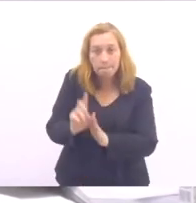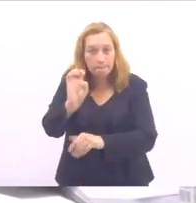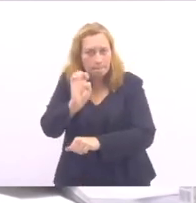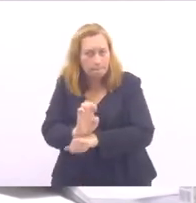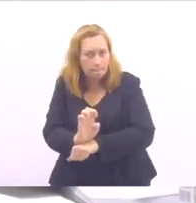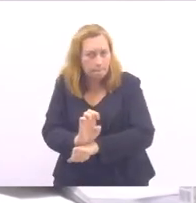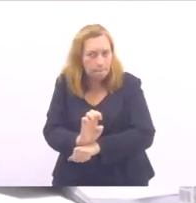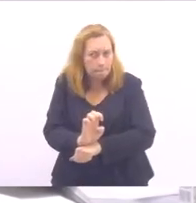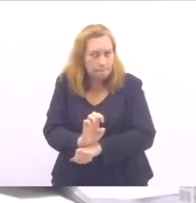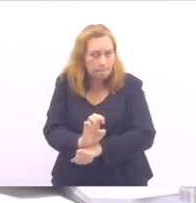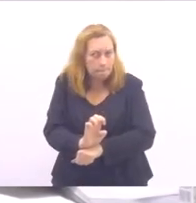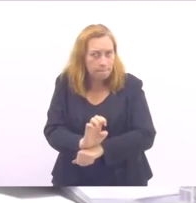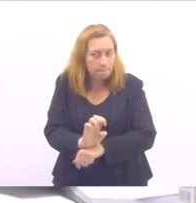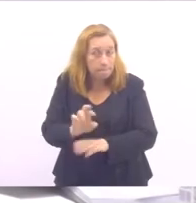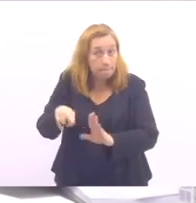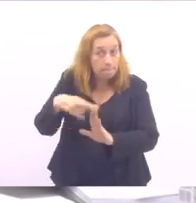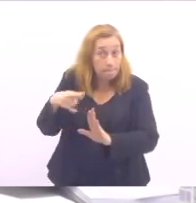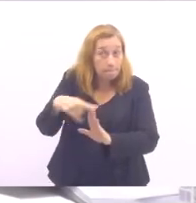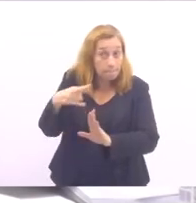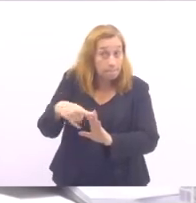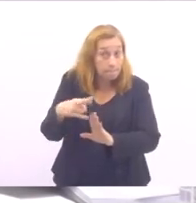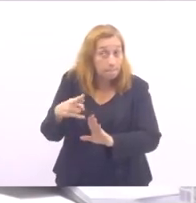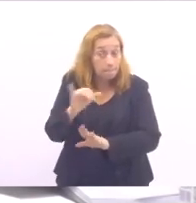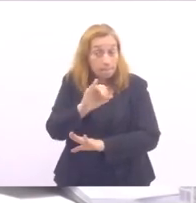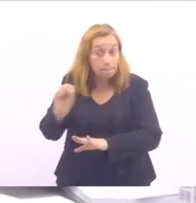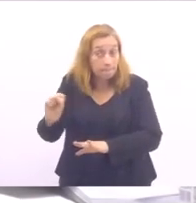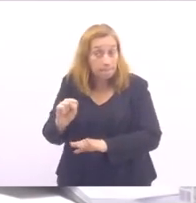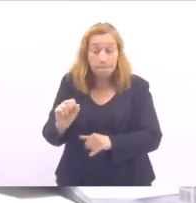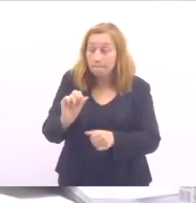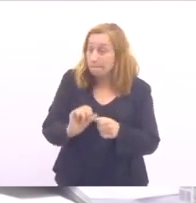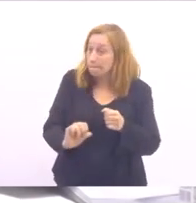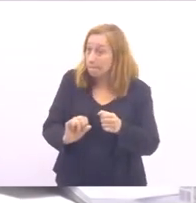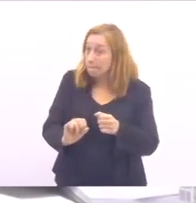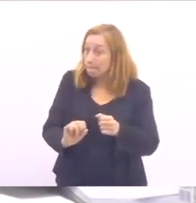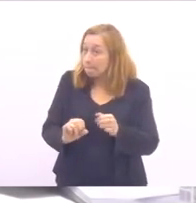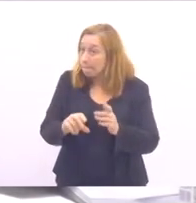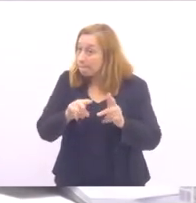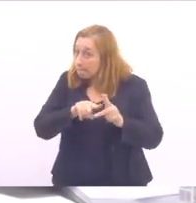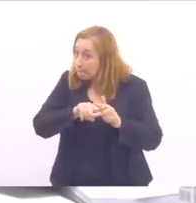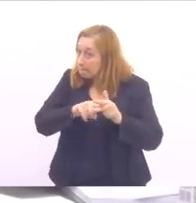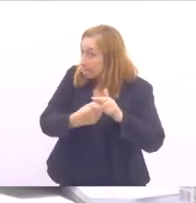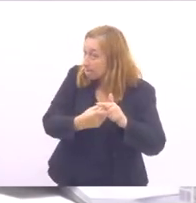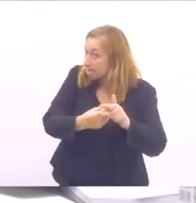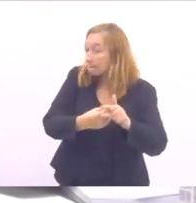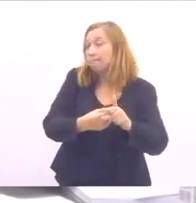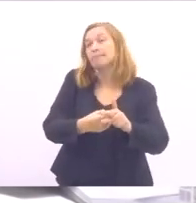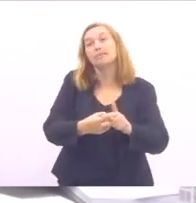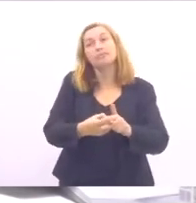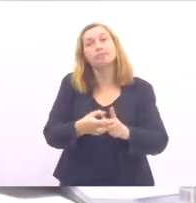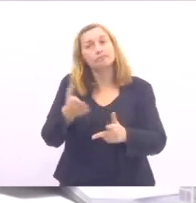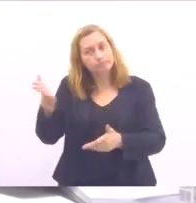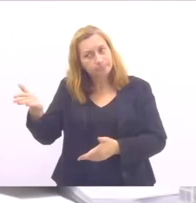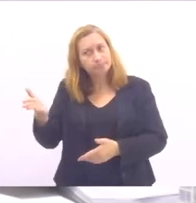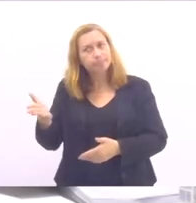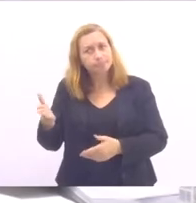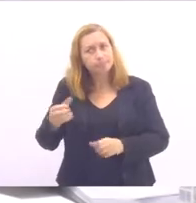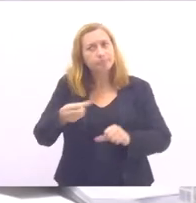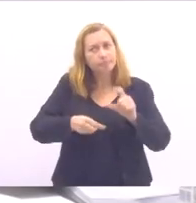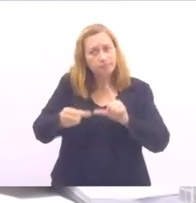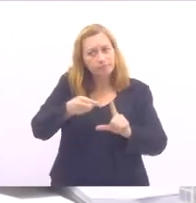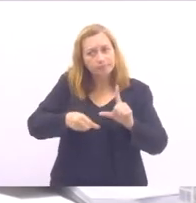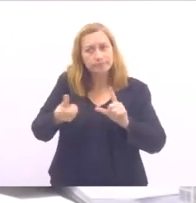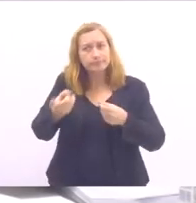estadual, uma resolução que o INEA fez regulamentando essa lei da logística